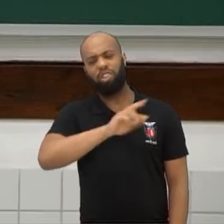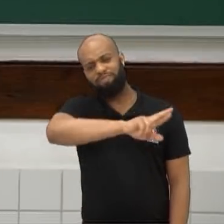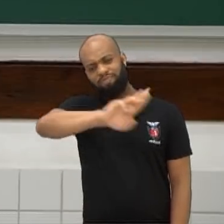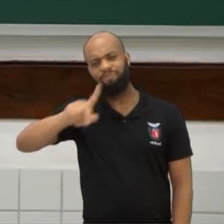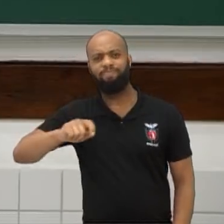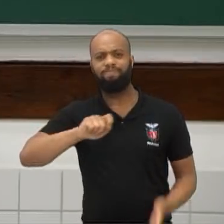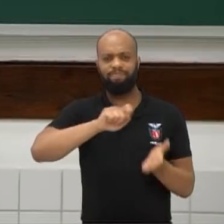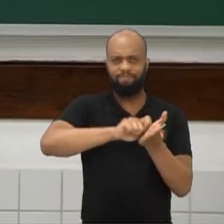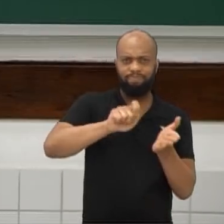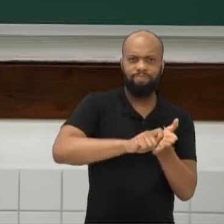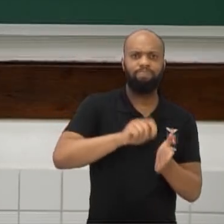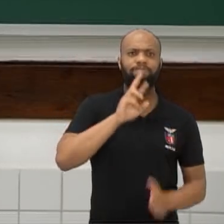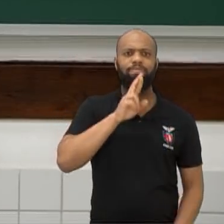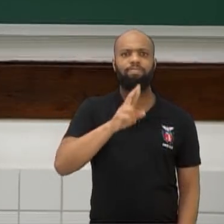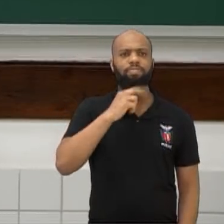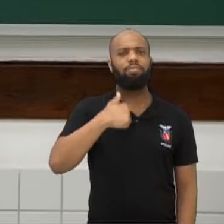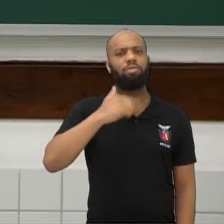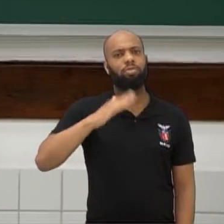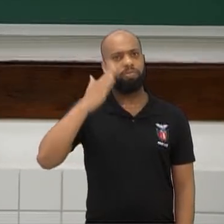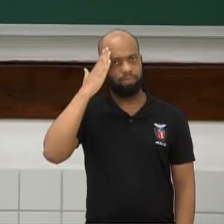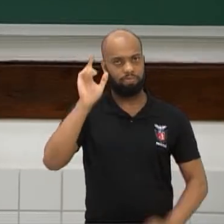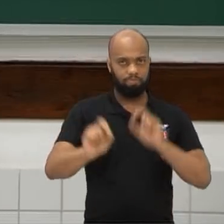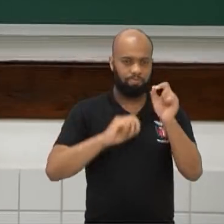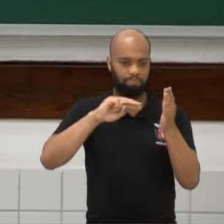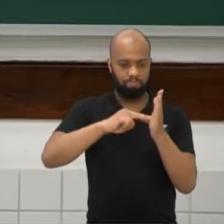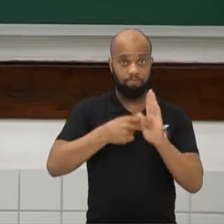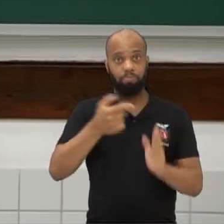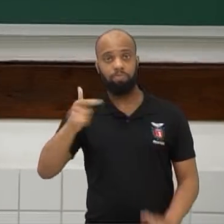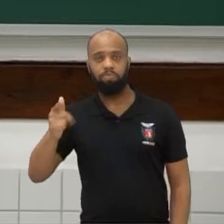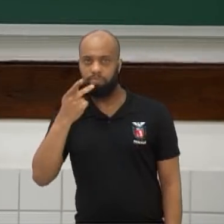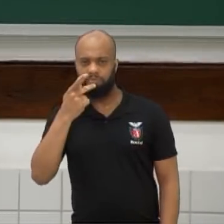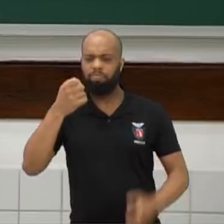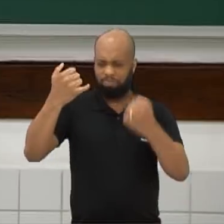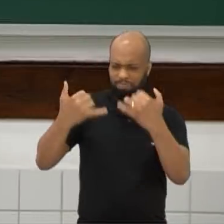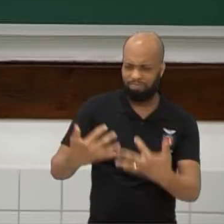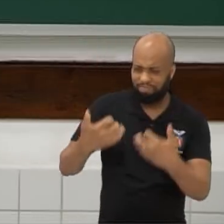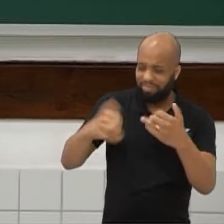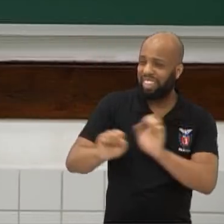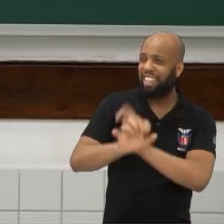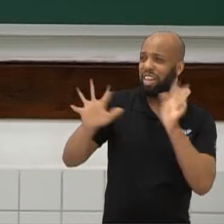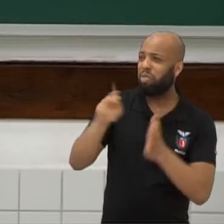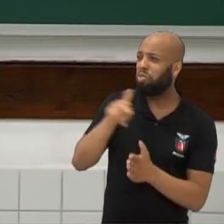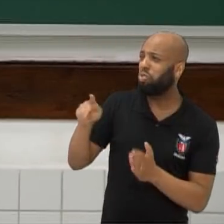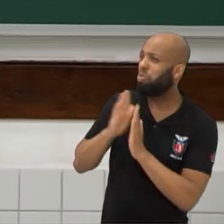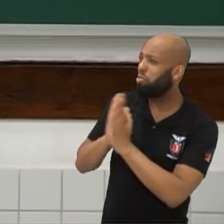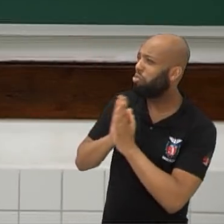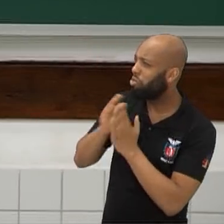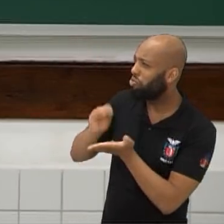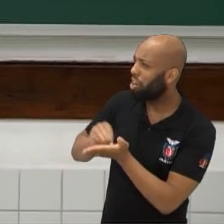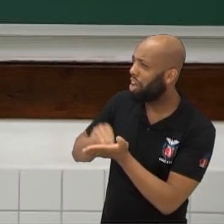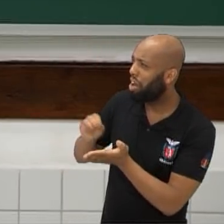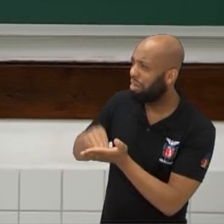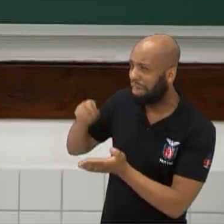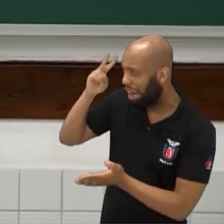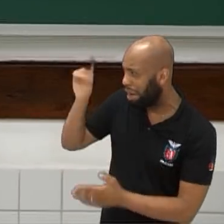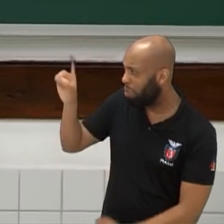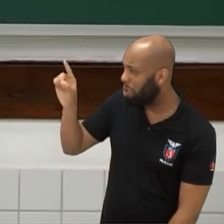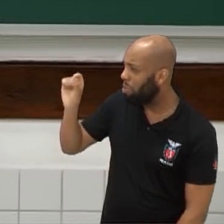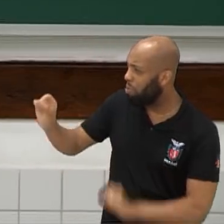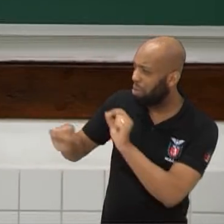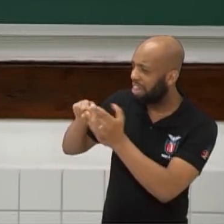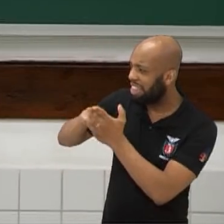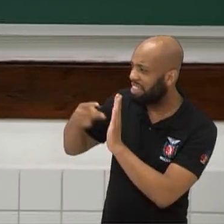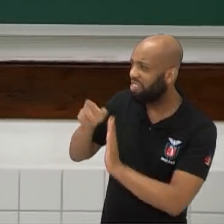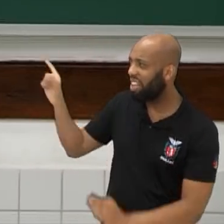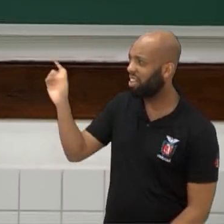sei o que é uma ambiguidade. E outros vão dizer, não, professora, me explica bem certinho, dá exemplos aí, porque eu não me lembro de ter aprendido o que é